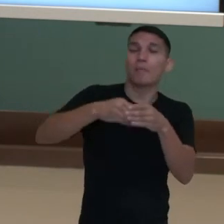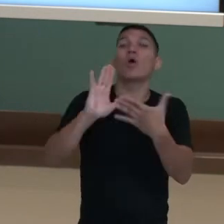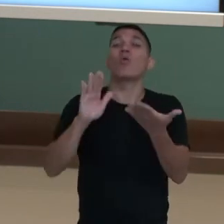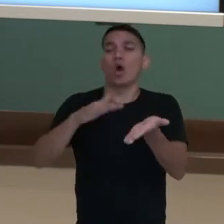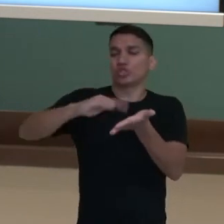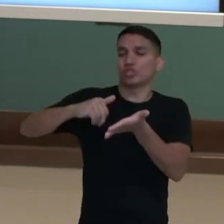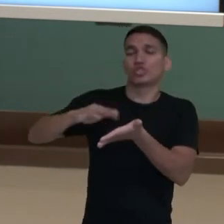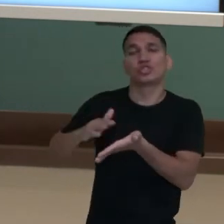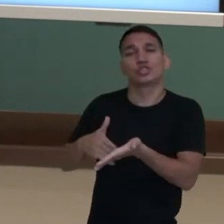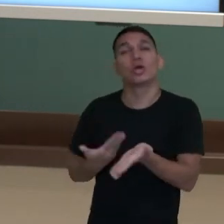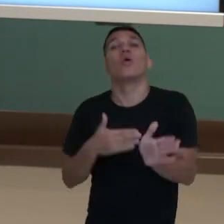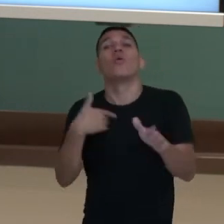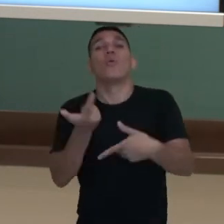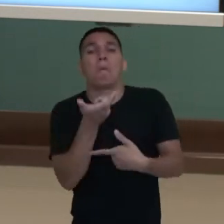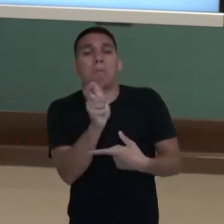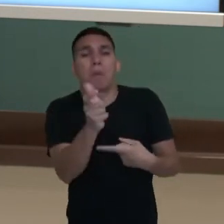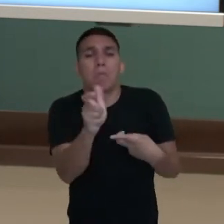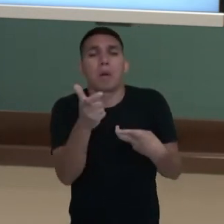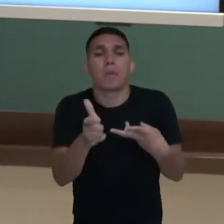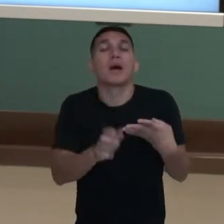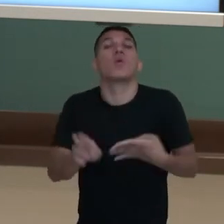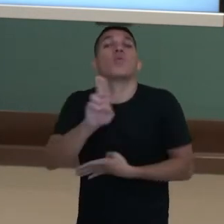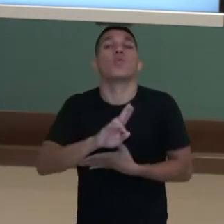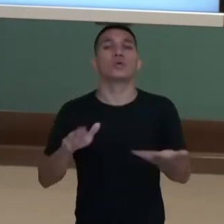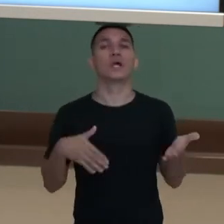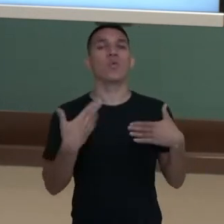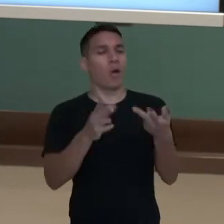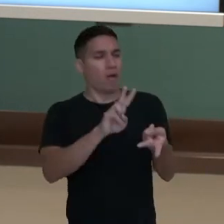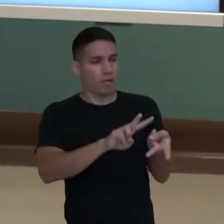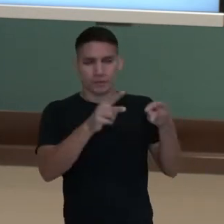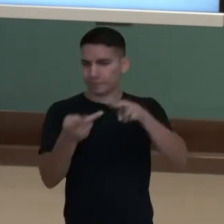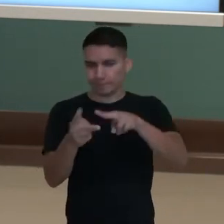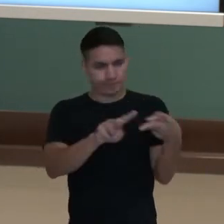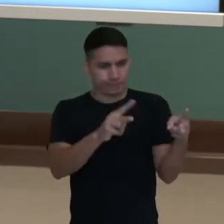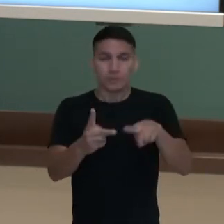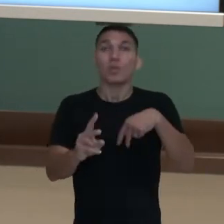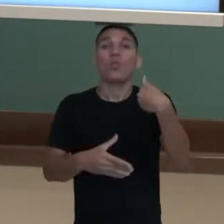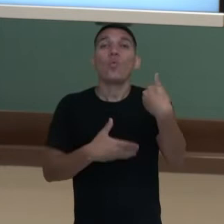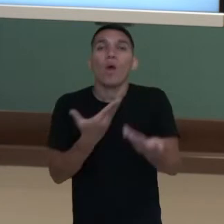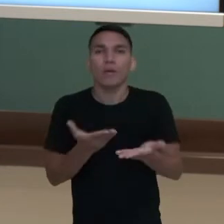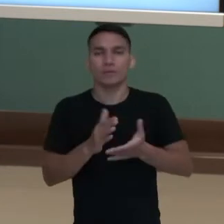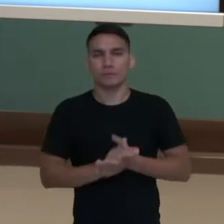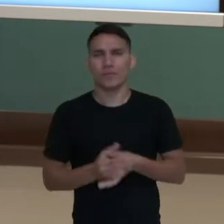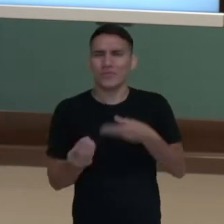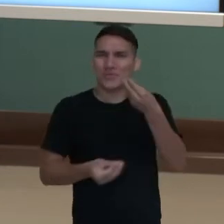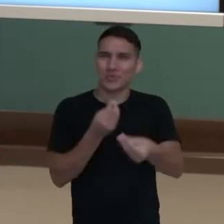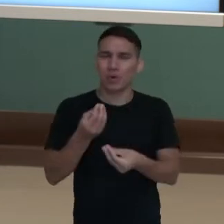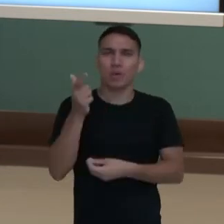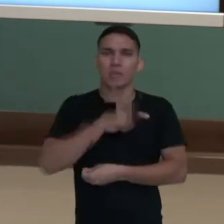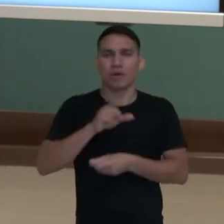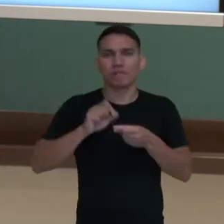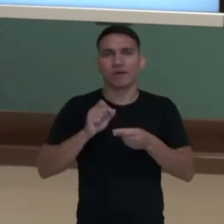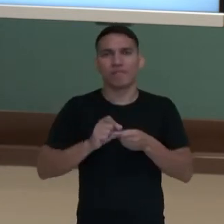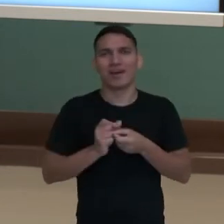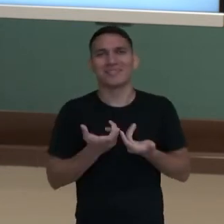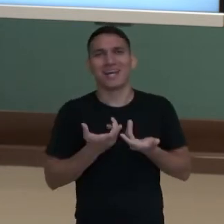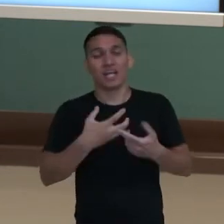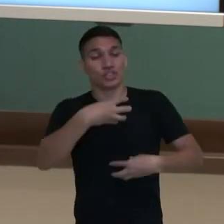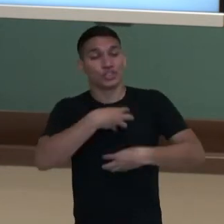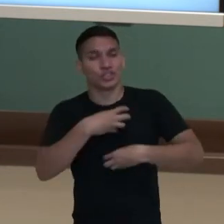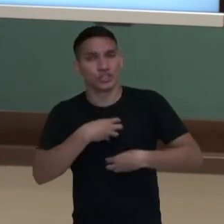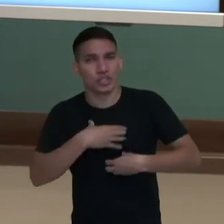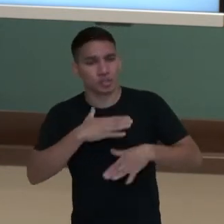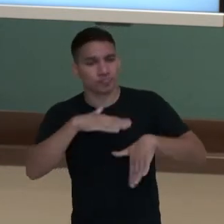iriam, né? Quais palavras usar, quais traduções usar, como seriam os ritos, né? Até questões